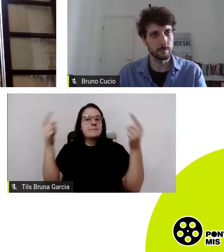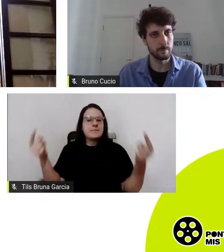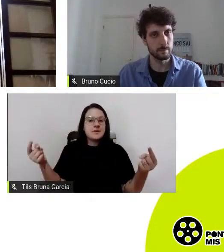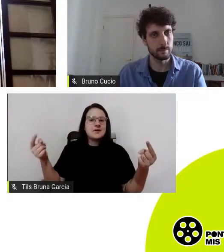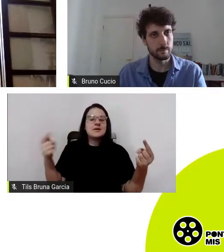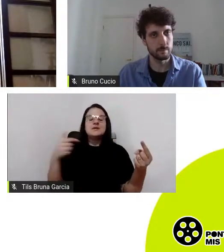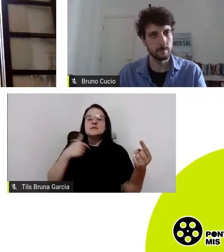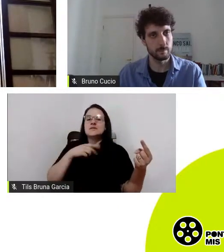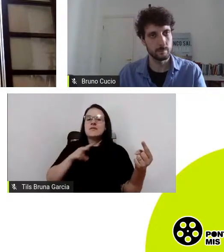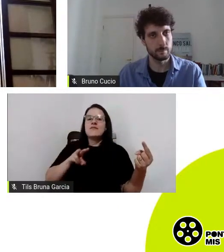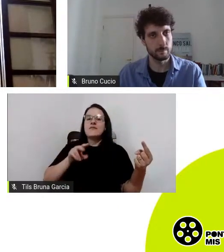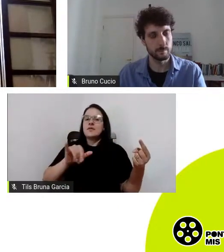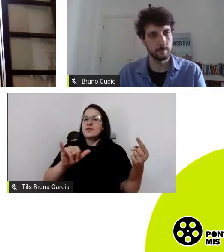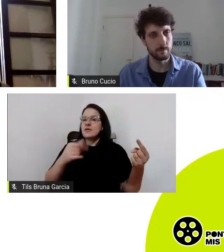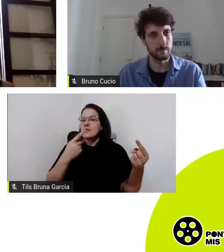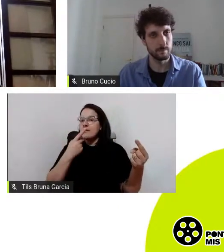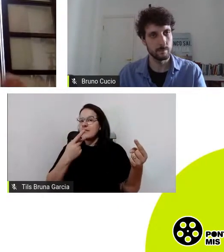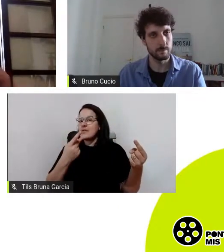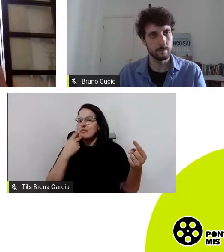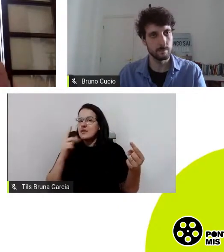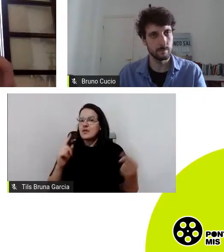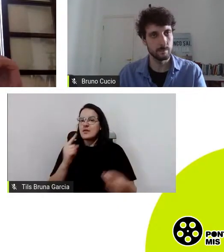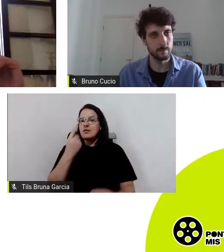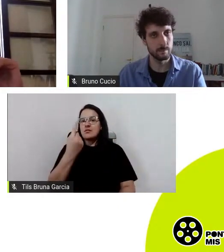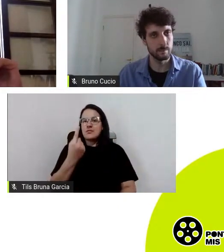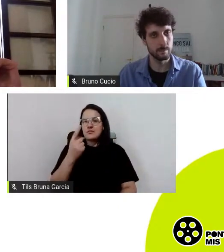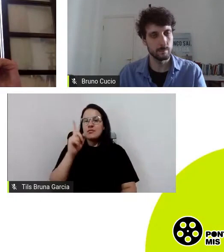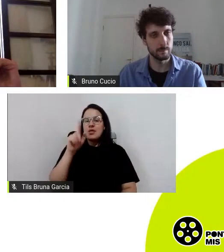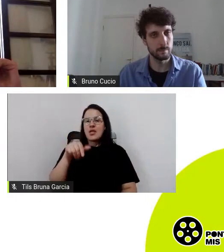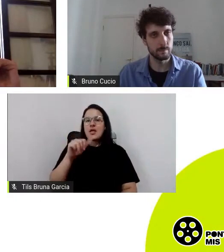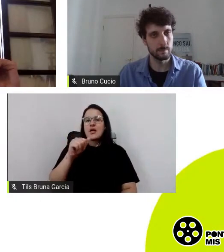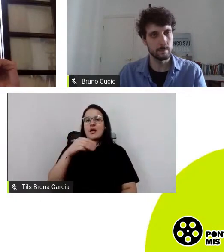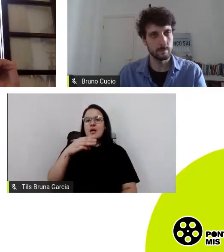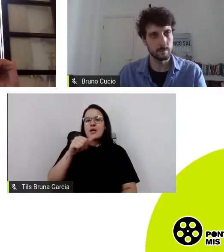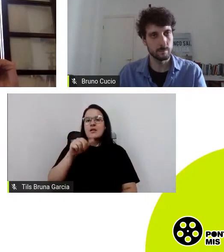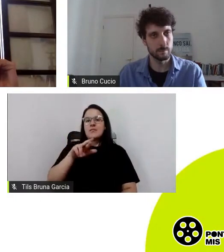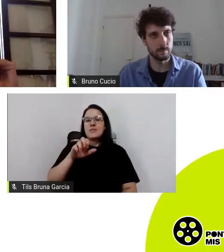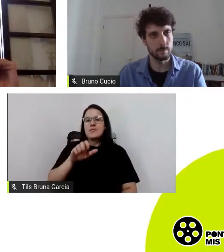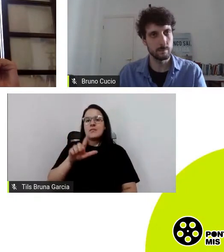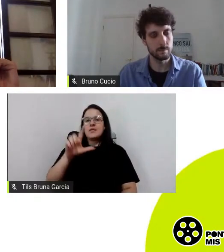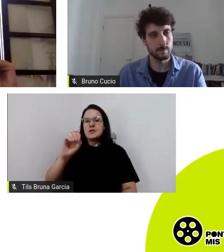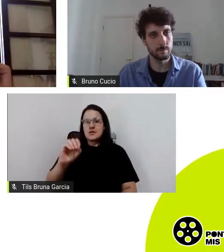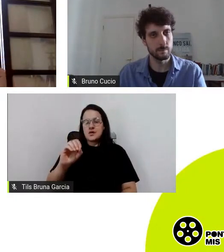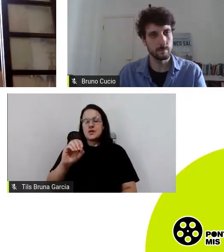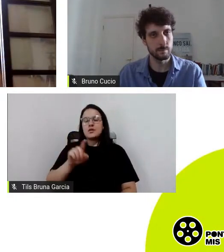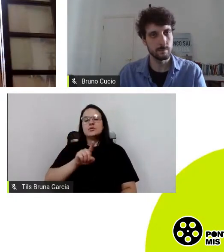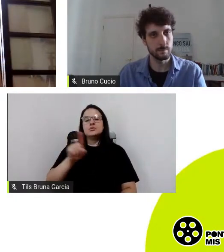citar um, que é o Amarelo, do Emicida, é Tudo para Ontem, um